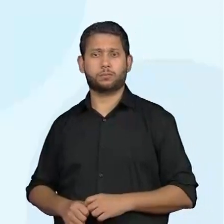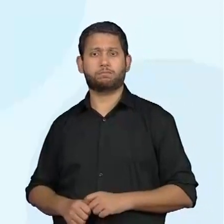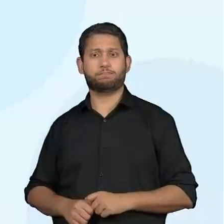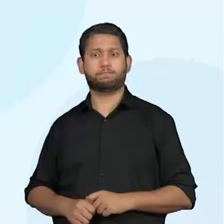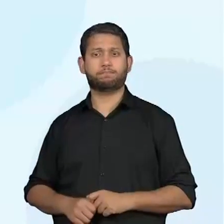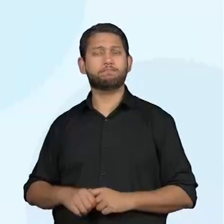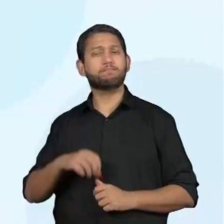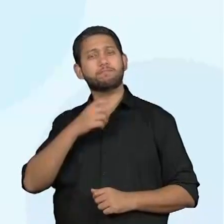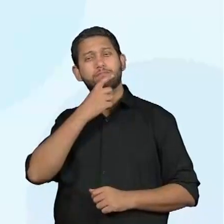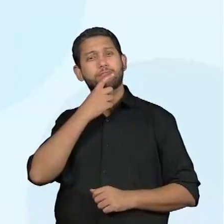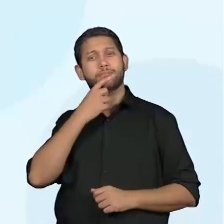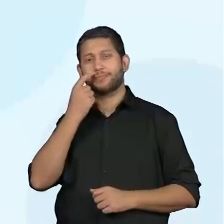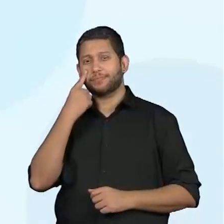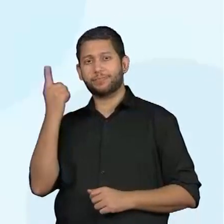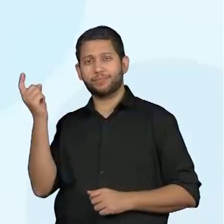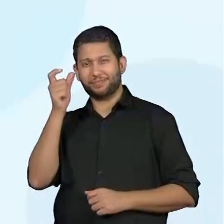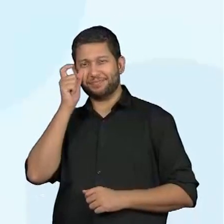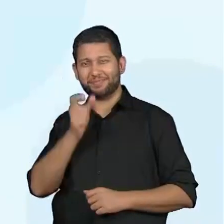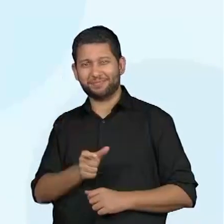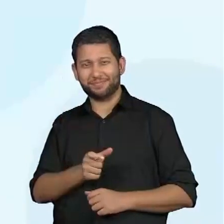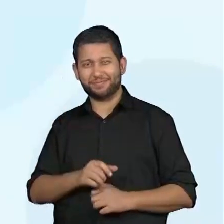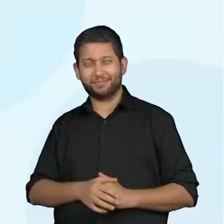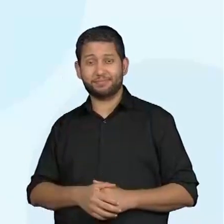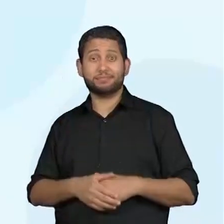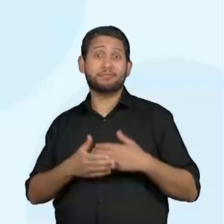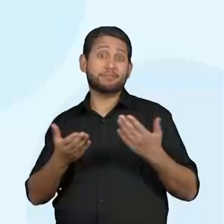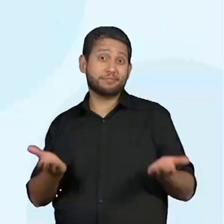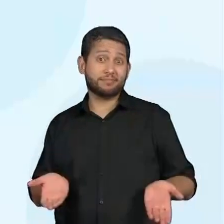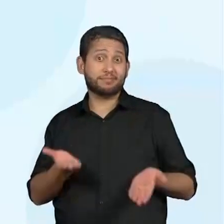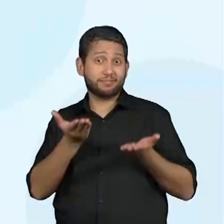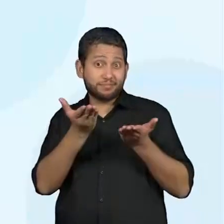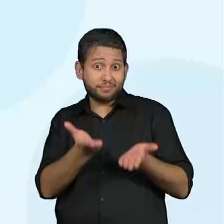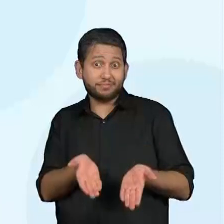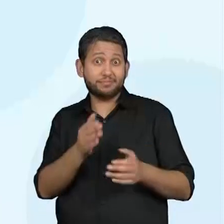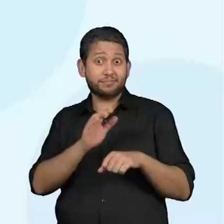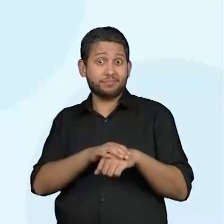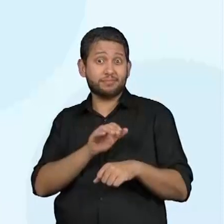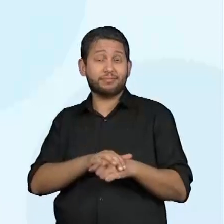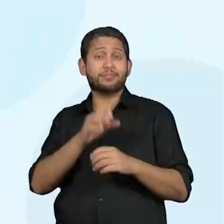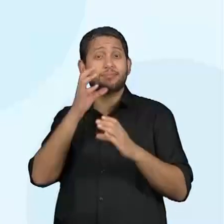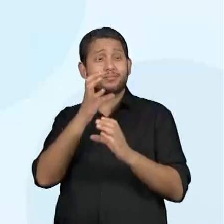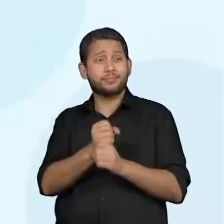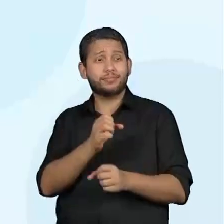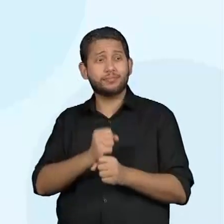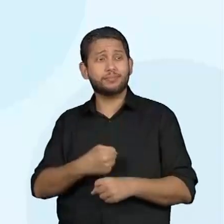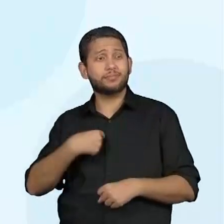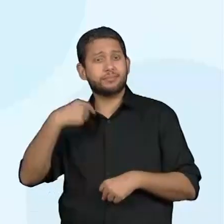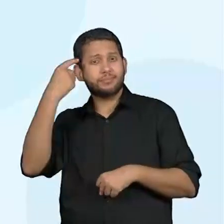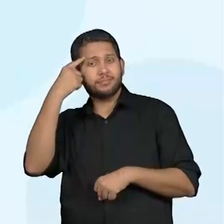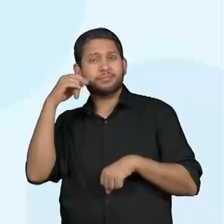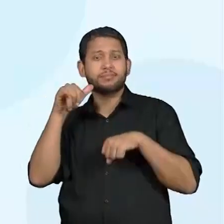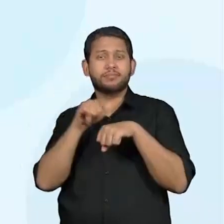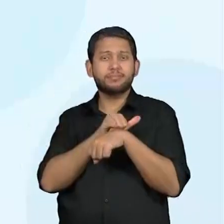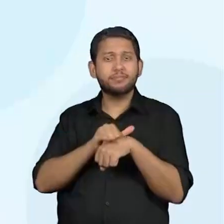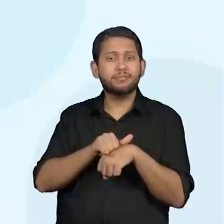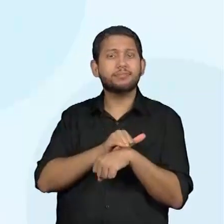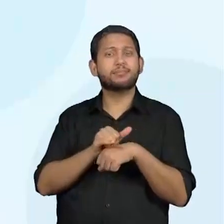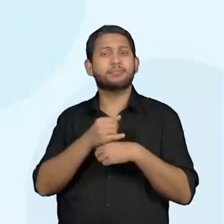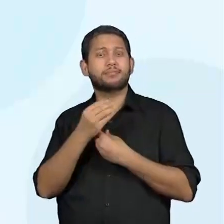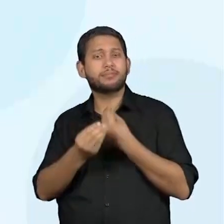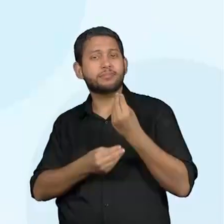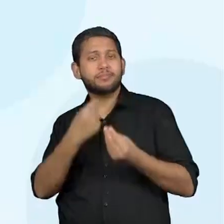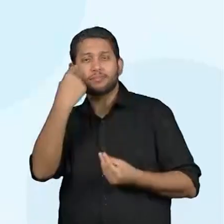Vocês viram que interessante que para a gente calcular aí, fazer uma estratégia com cálculo